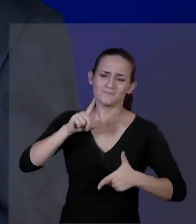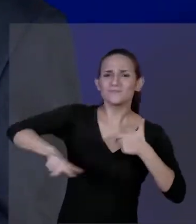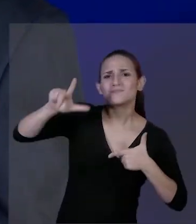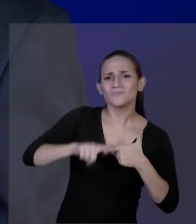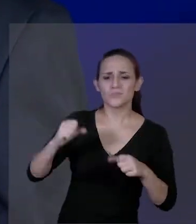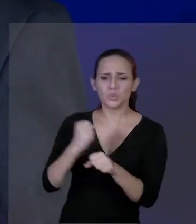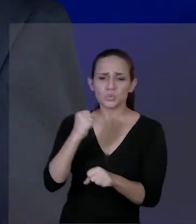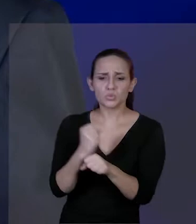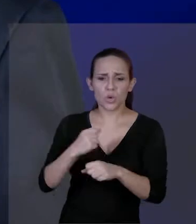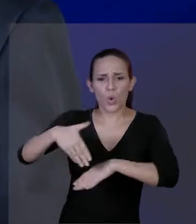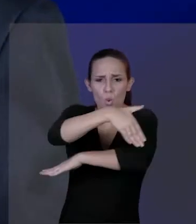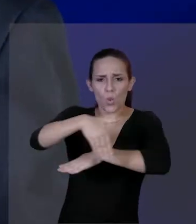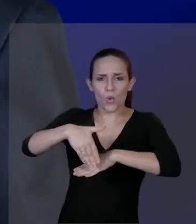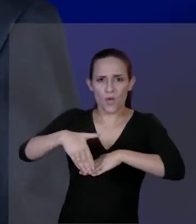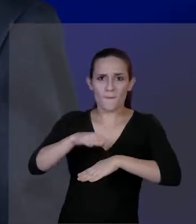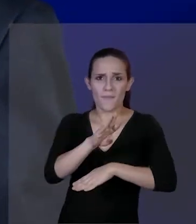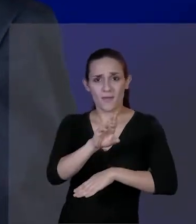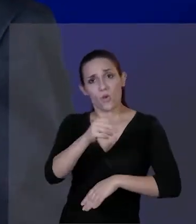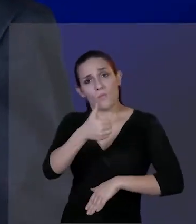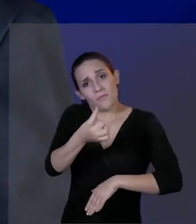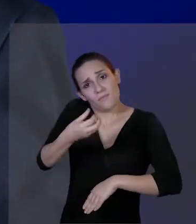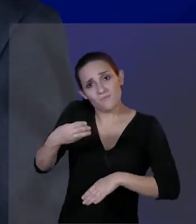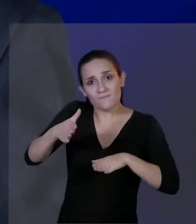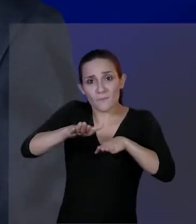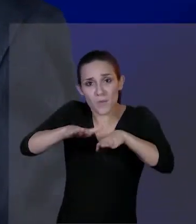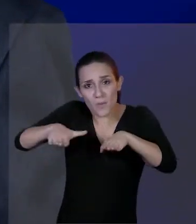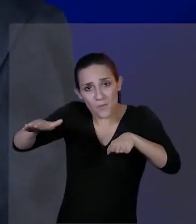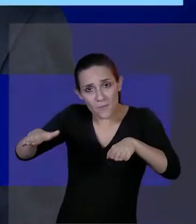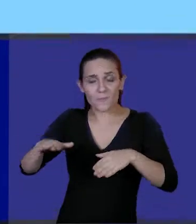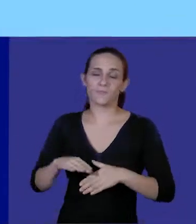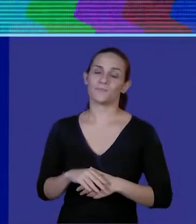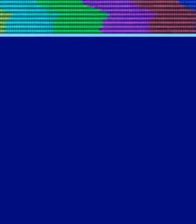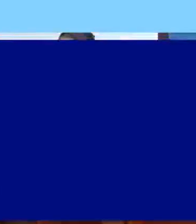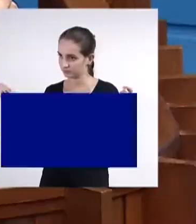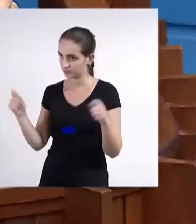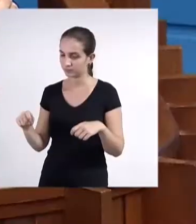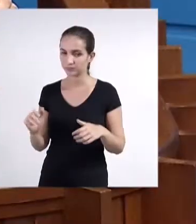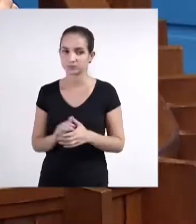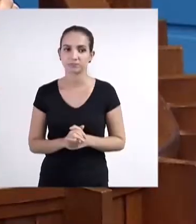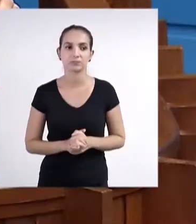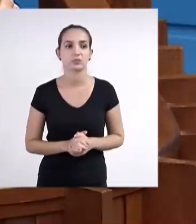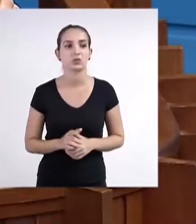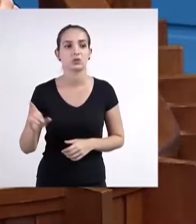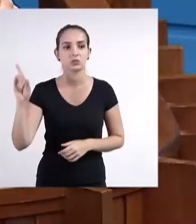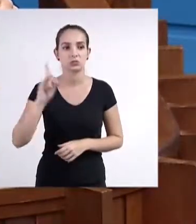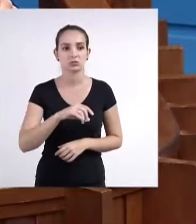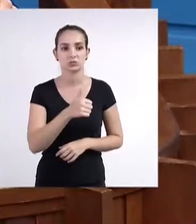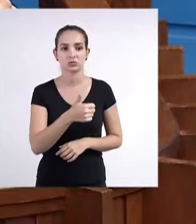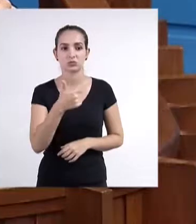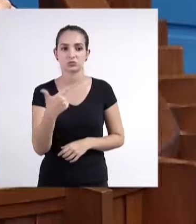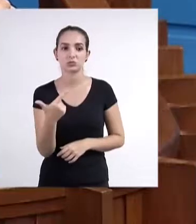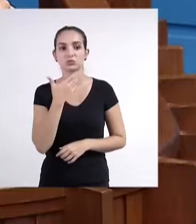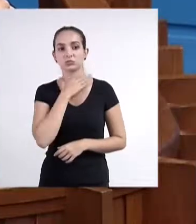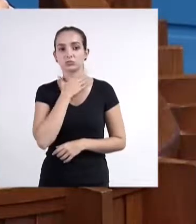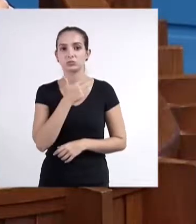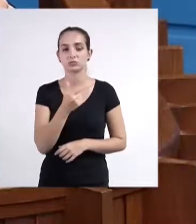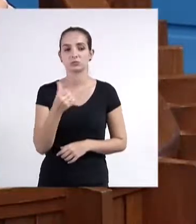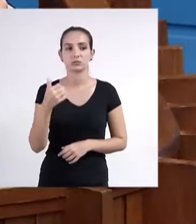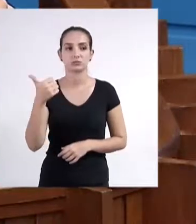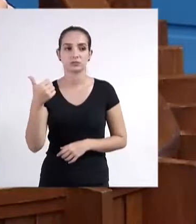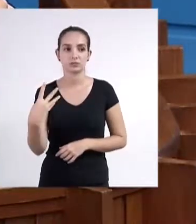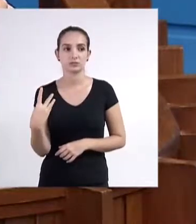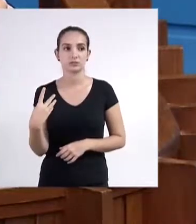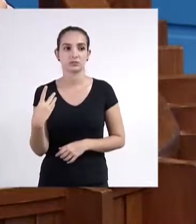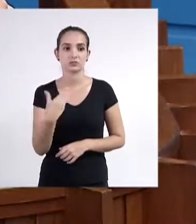problemas estruturais nas obras de duplicação da BR-163. Em 12 de março de 2014, o governo